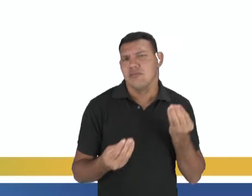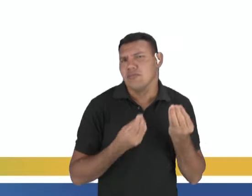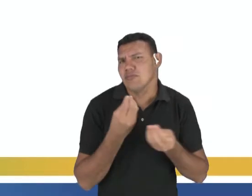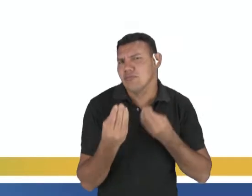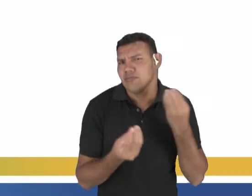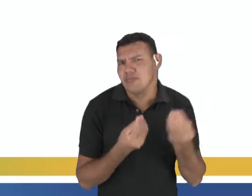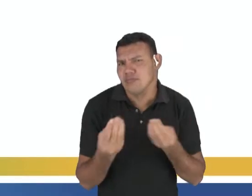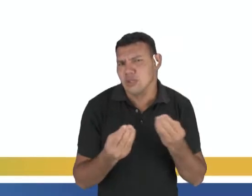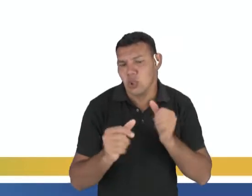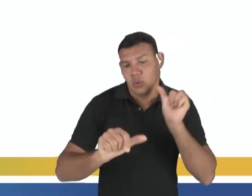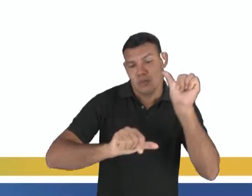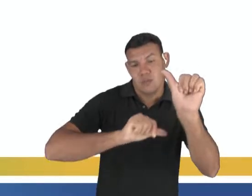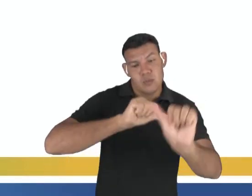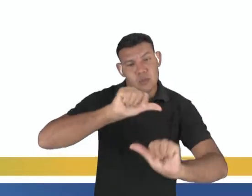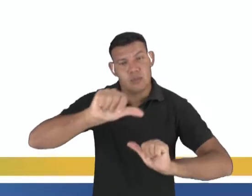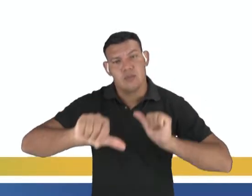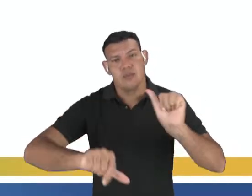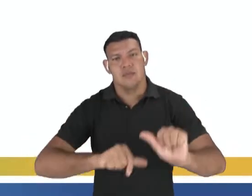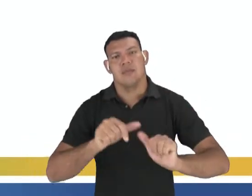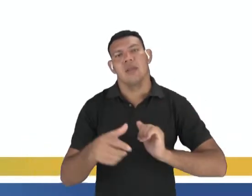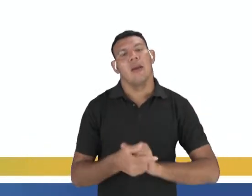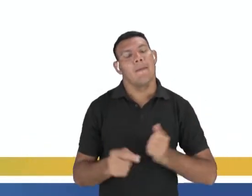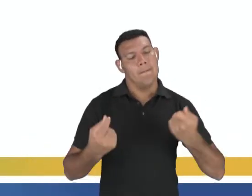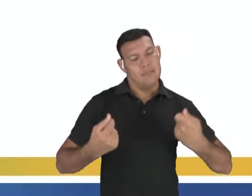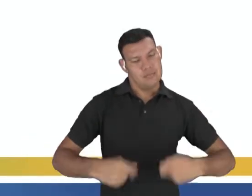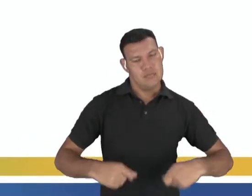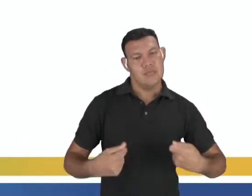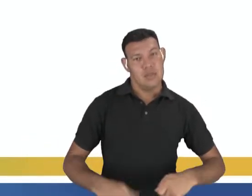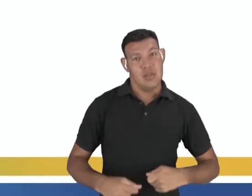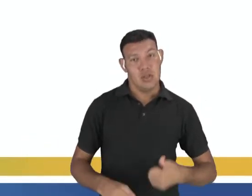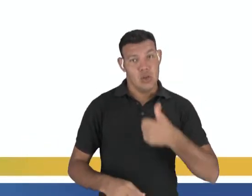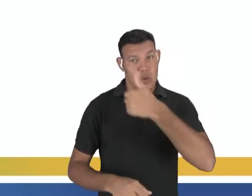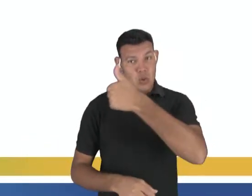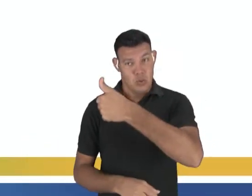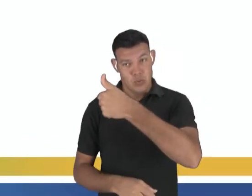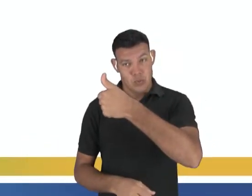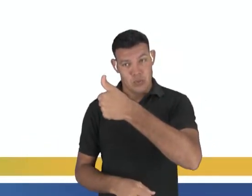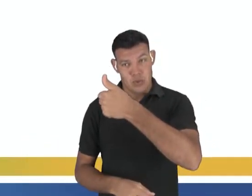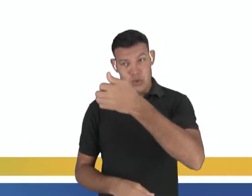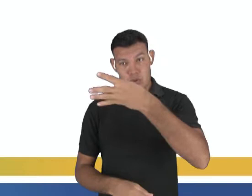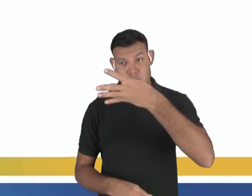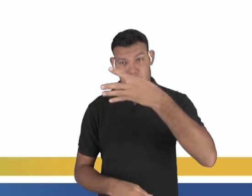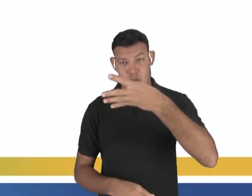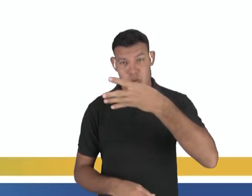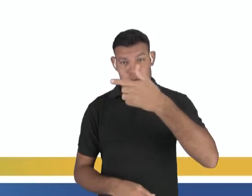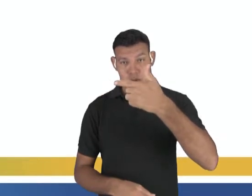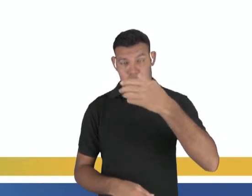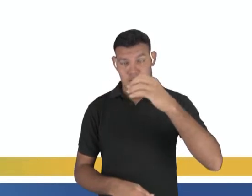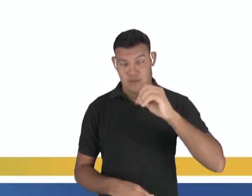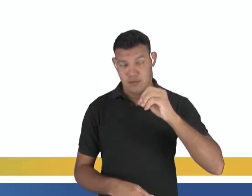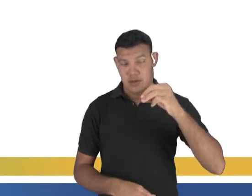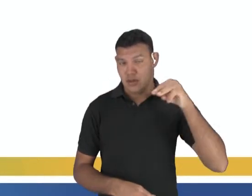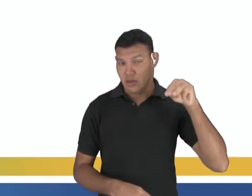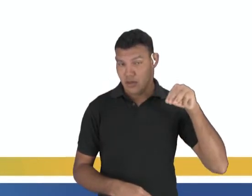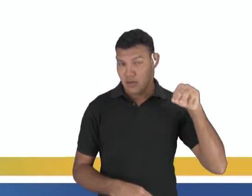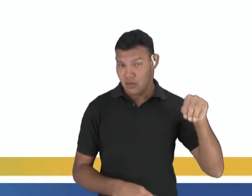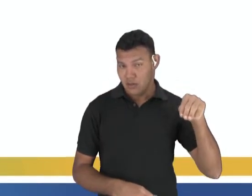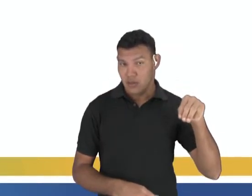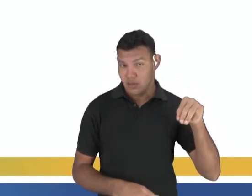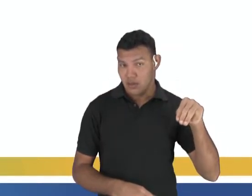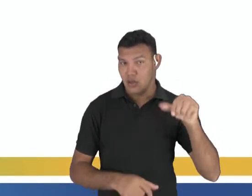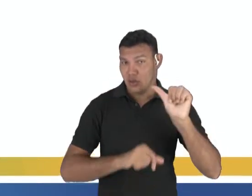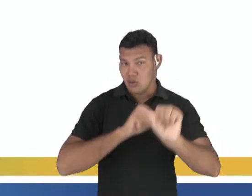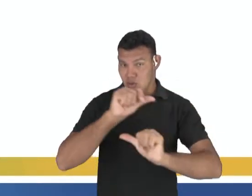vai fazer essa conversão né então nós vamos ter que converter 1420 mm para metro